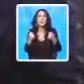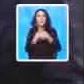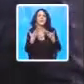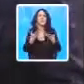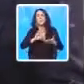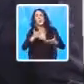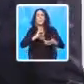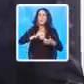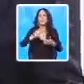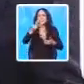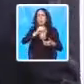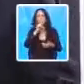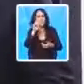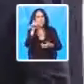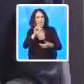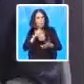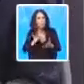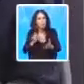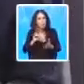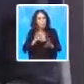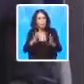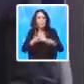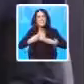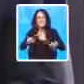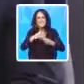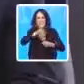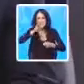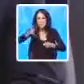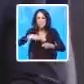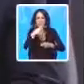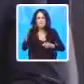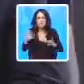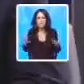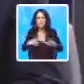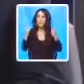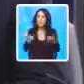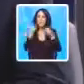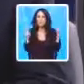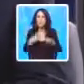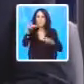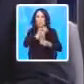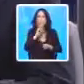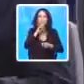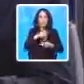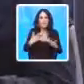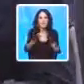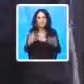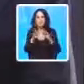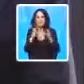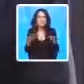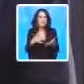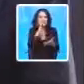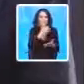a ideia das novas oportunidades, é combater que se gastem milhões de euros em ações promocionais das novas oportunidades, como se